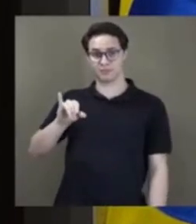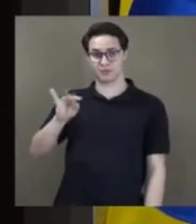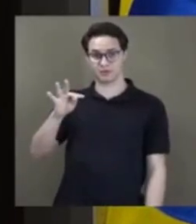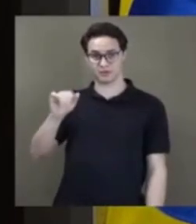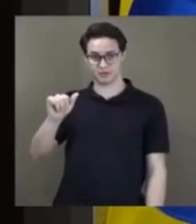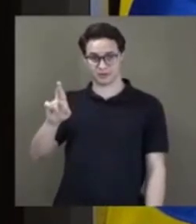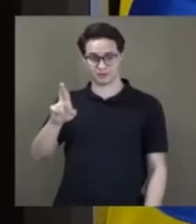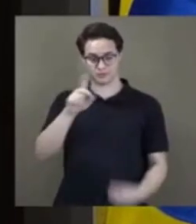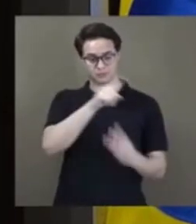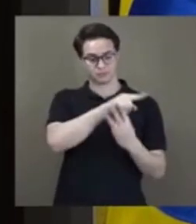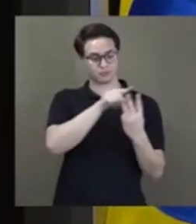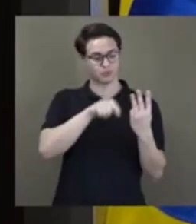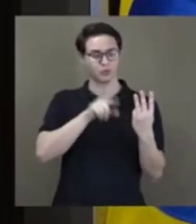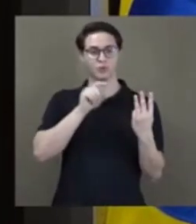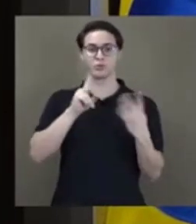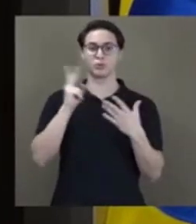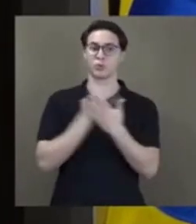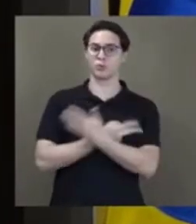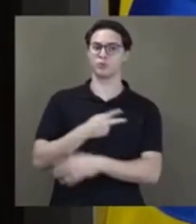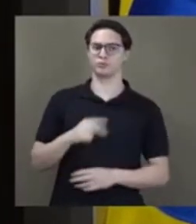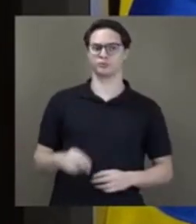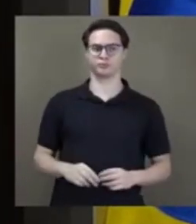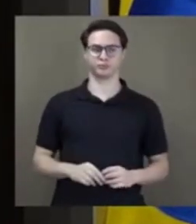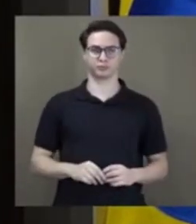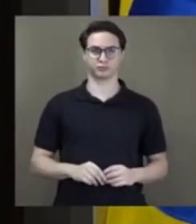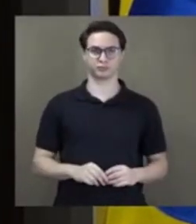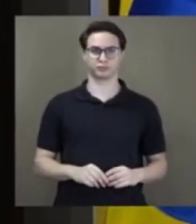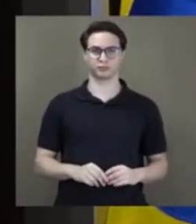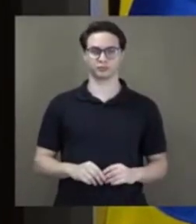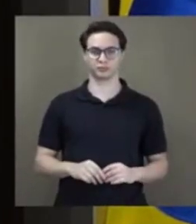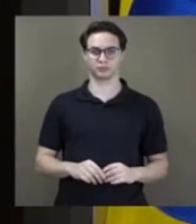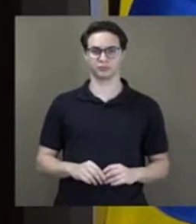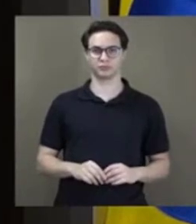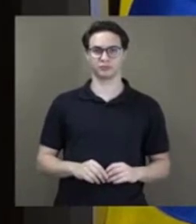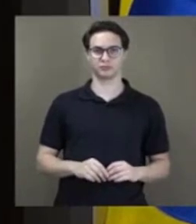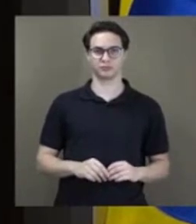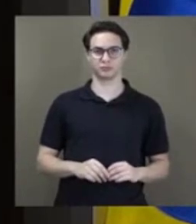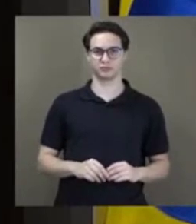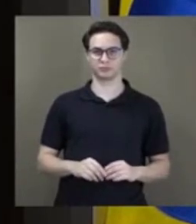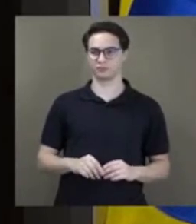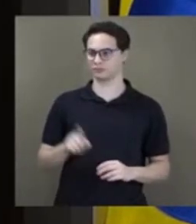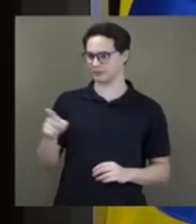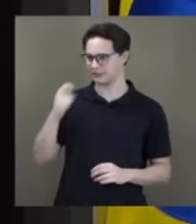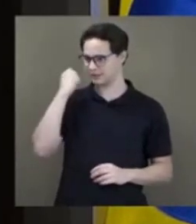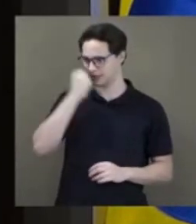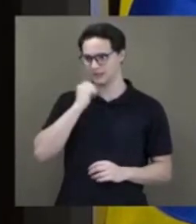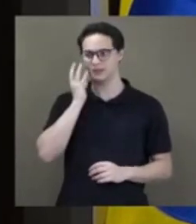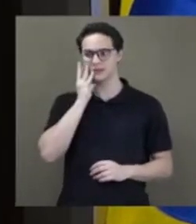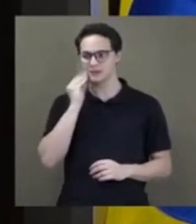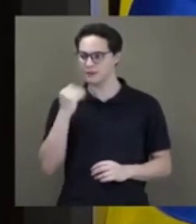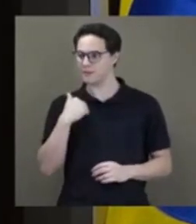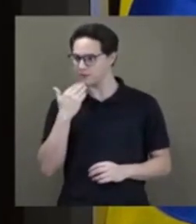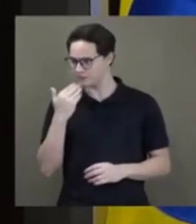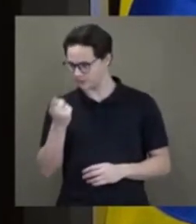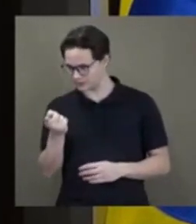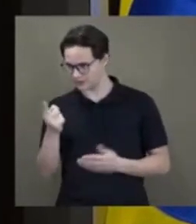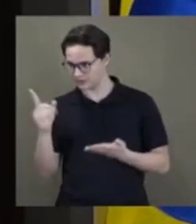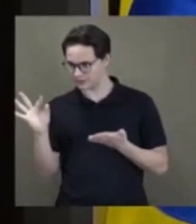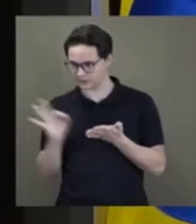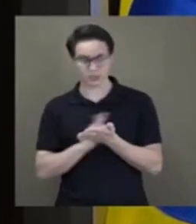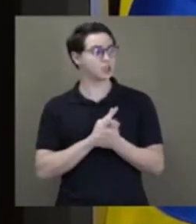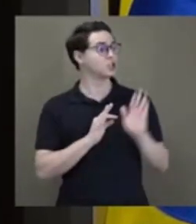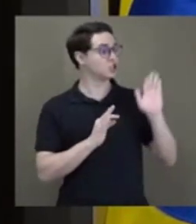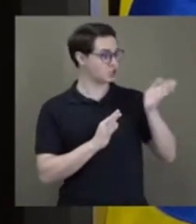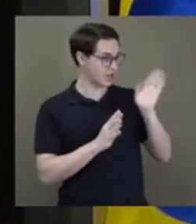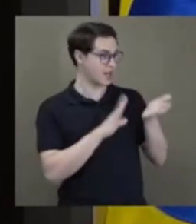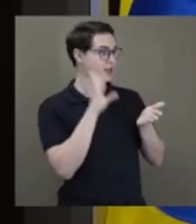3 categorias, o que ocorre, senador Isalci, cuja assinatura desde logo demando? Já assinei,